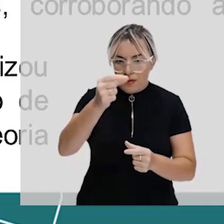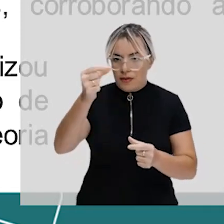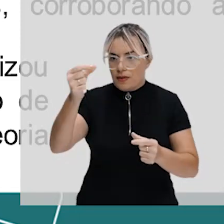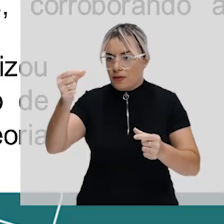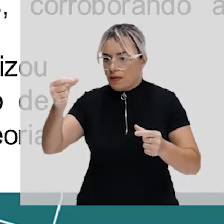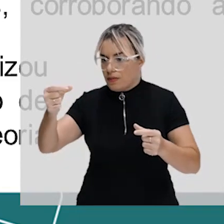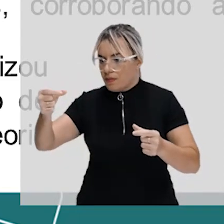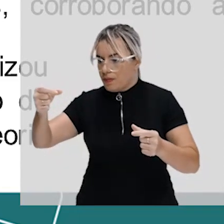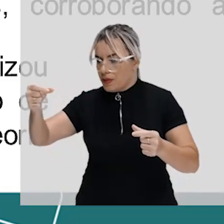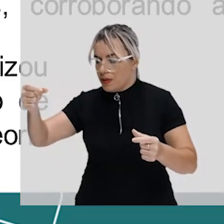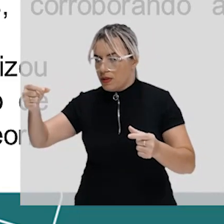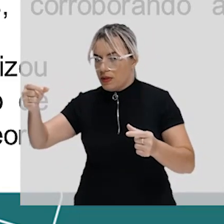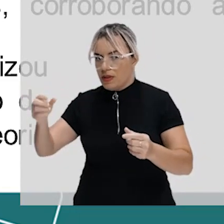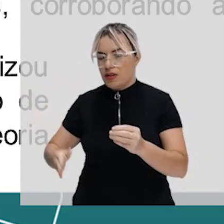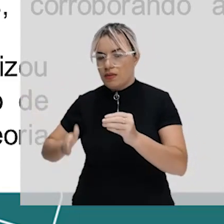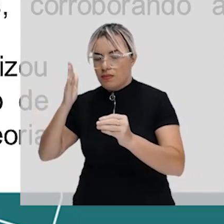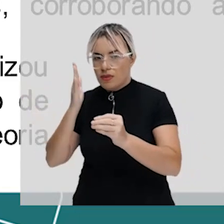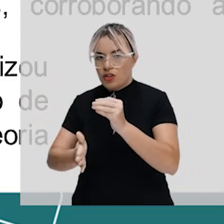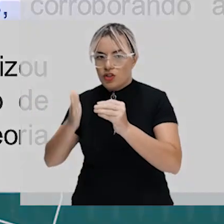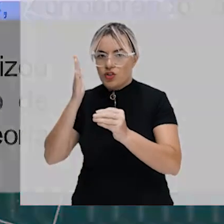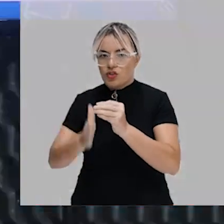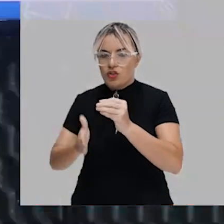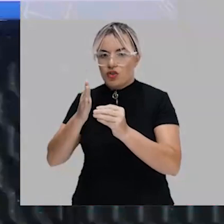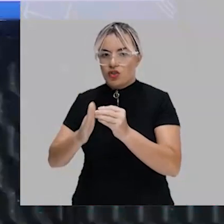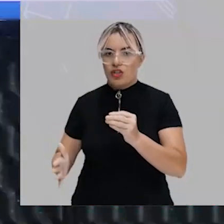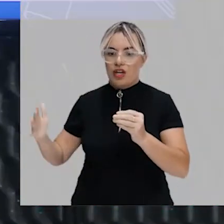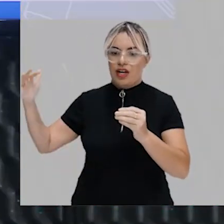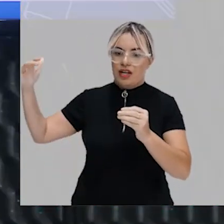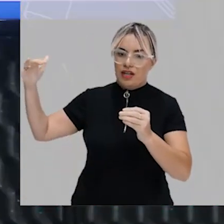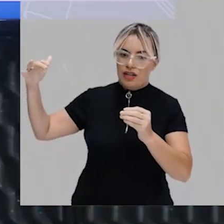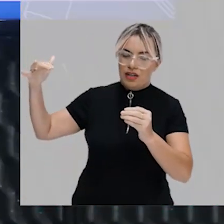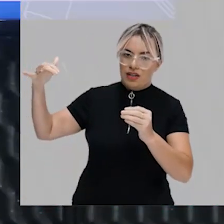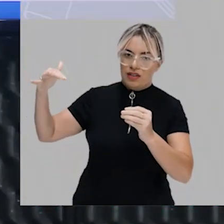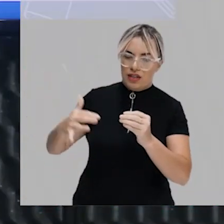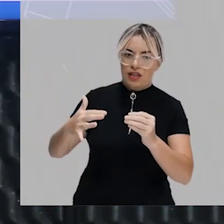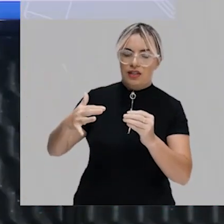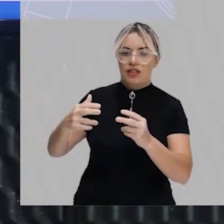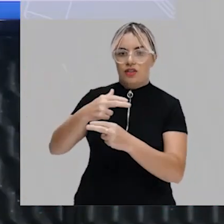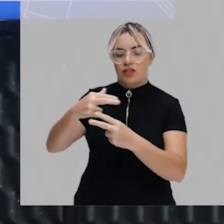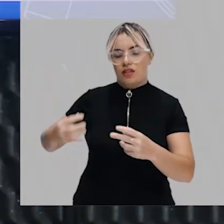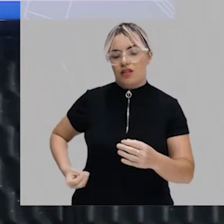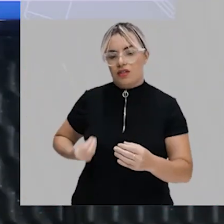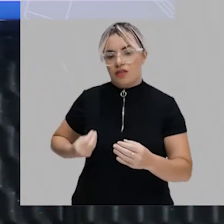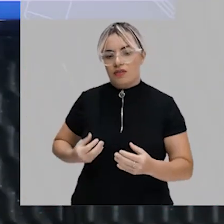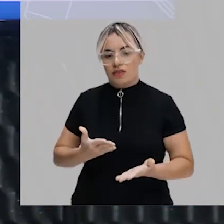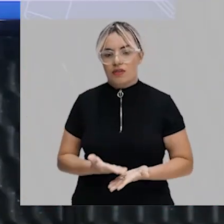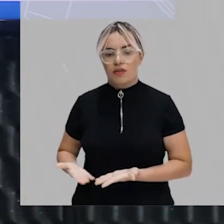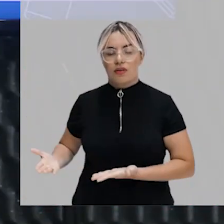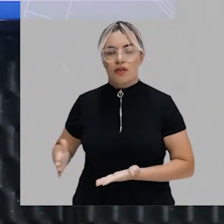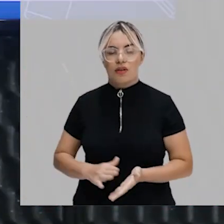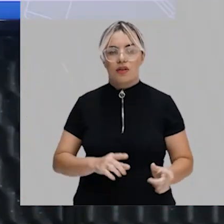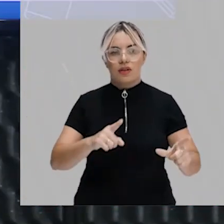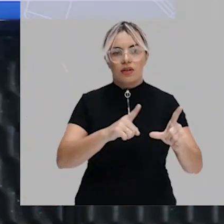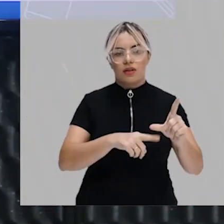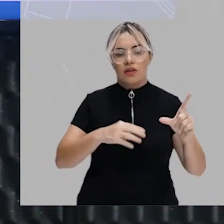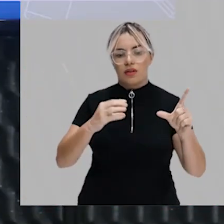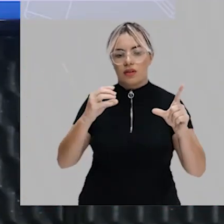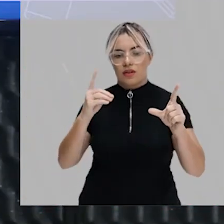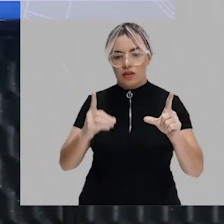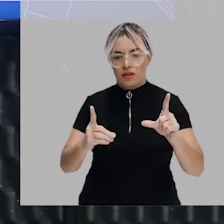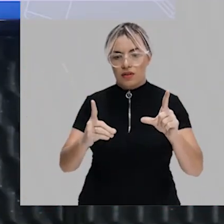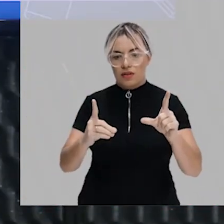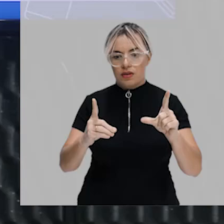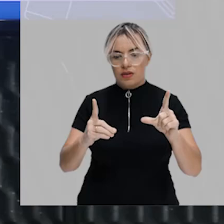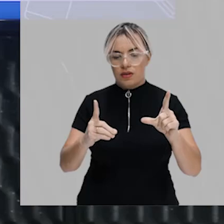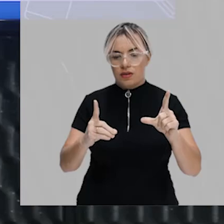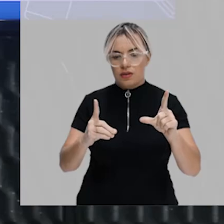atrapalhava a entrada de micro-organismos, tá? A letra D, vamos ver porque que ela está errada. Ele fala assim: